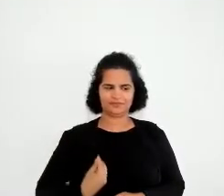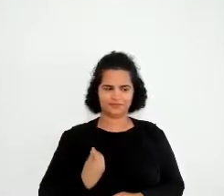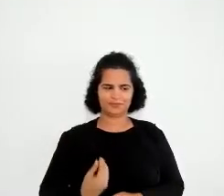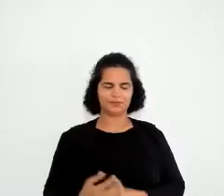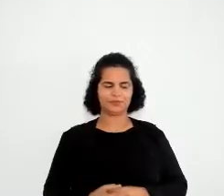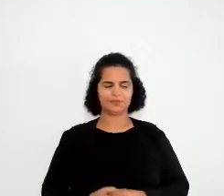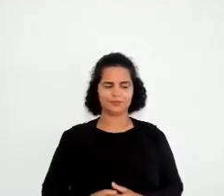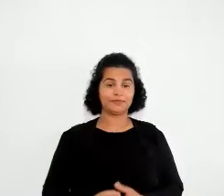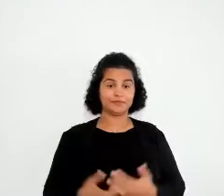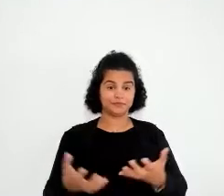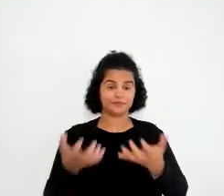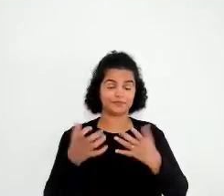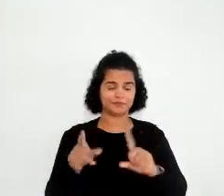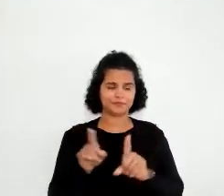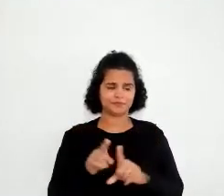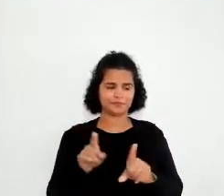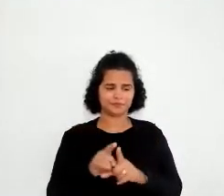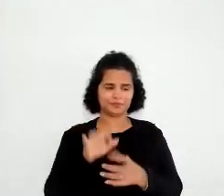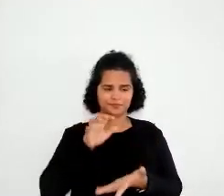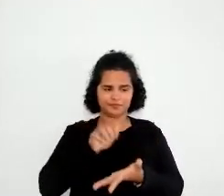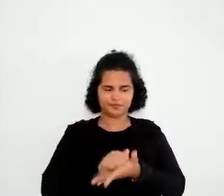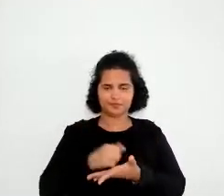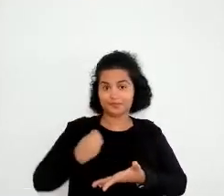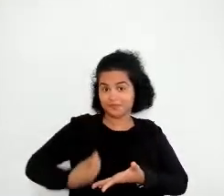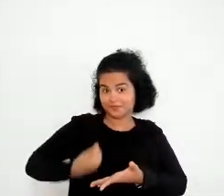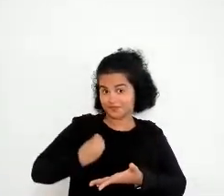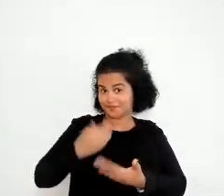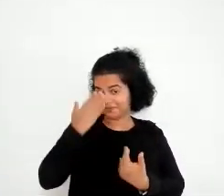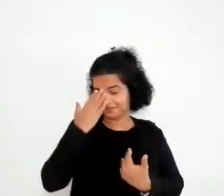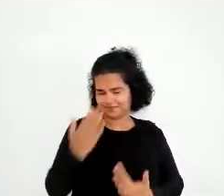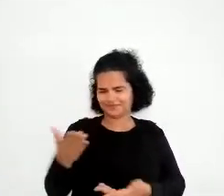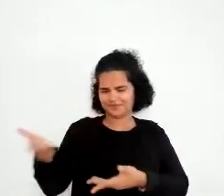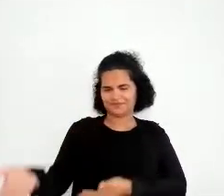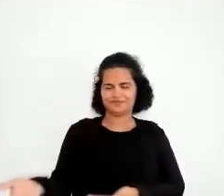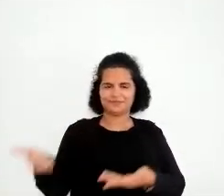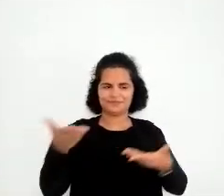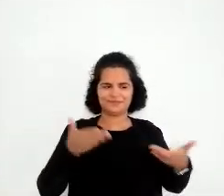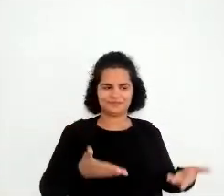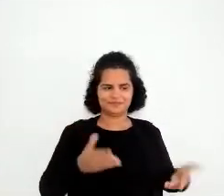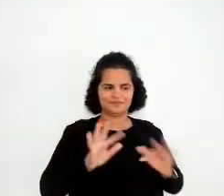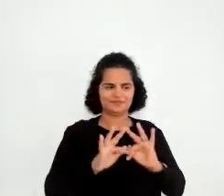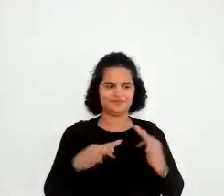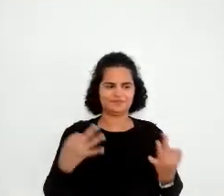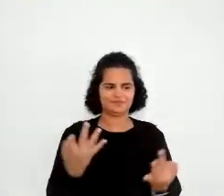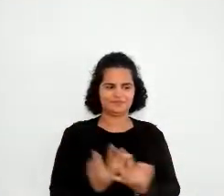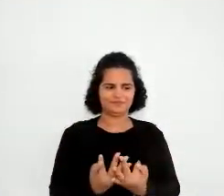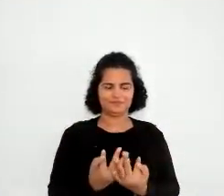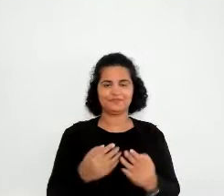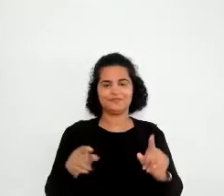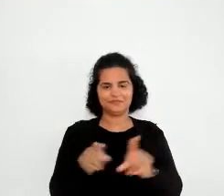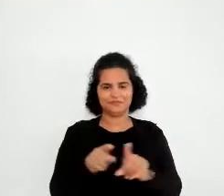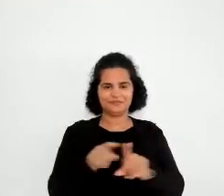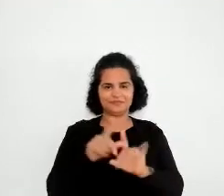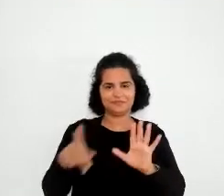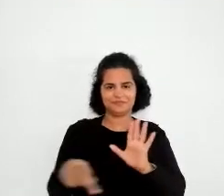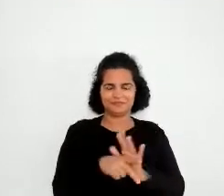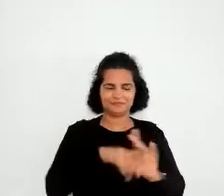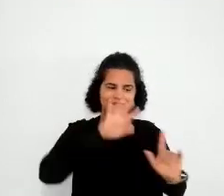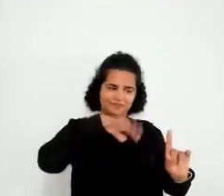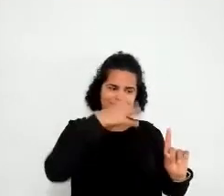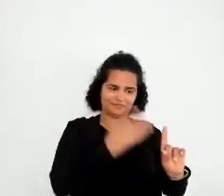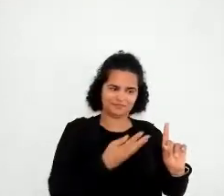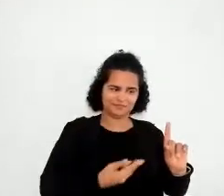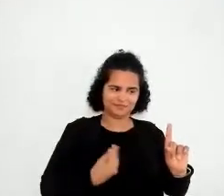Queremos também registrar e agradecer a presença dos nossos convidados, familiares dos homenageados presentes